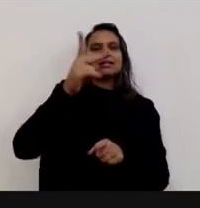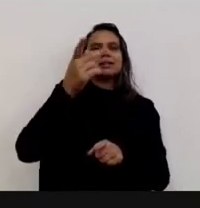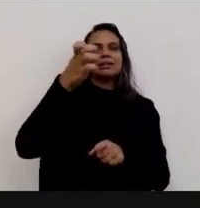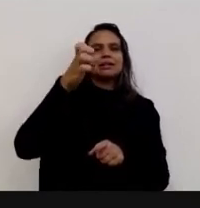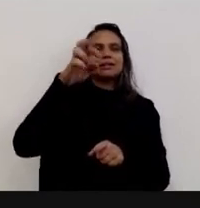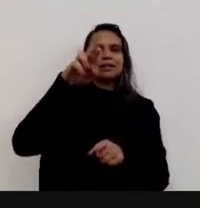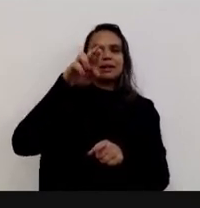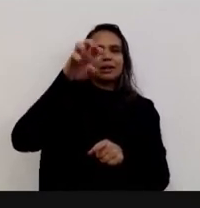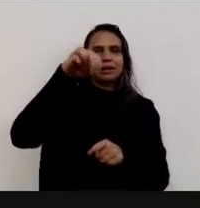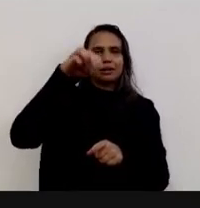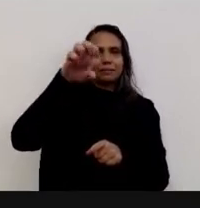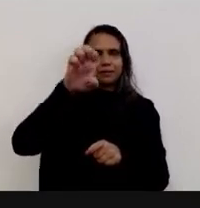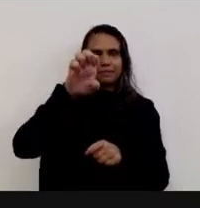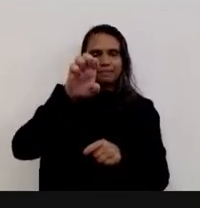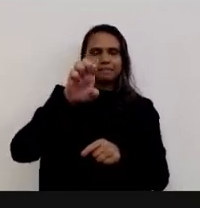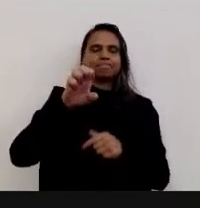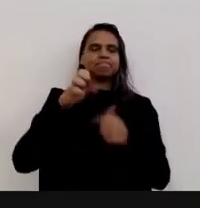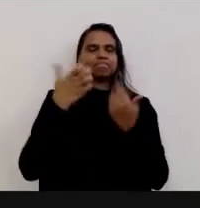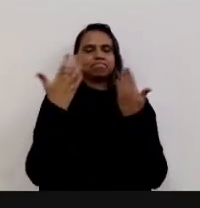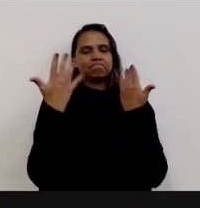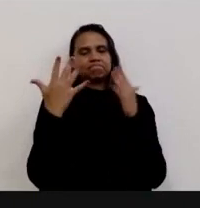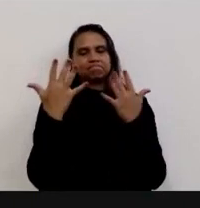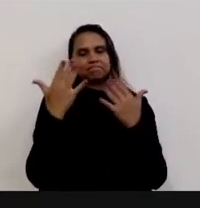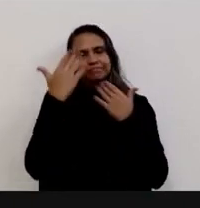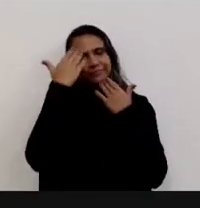É isso, gente. Obrigado.